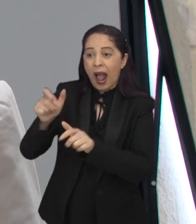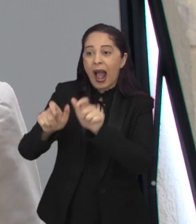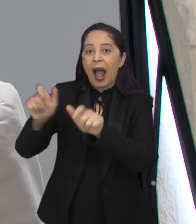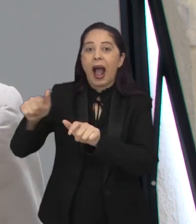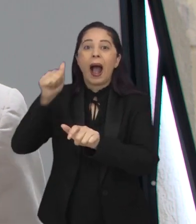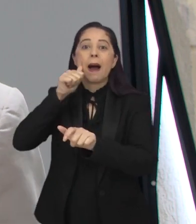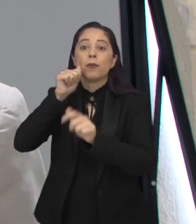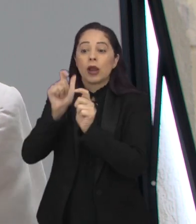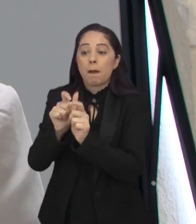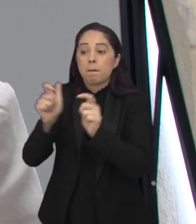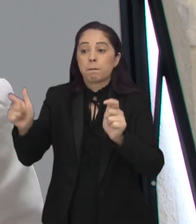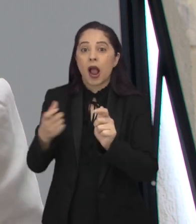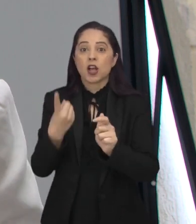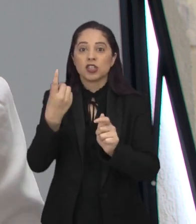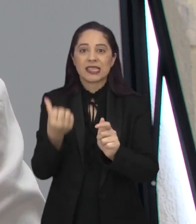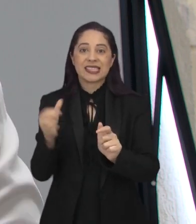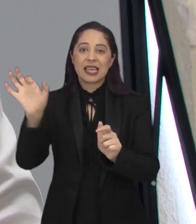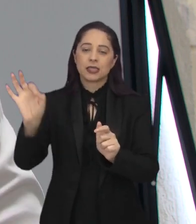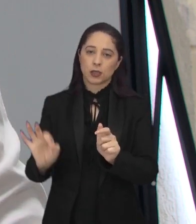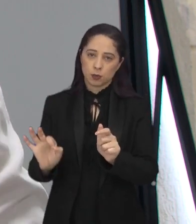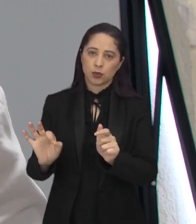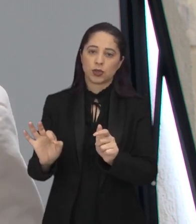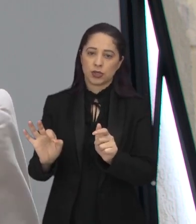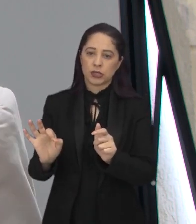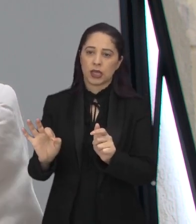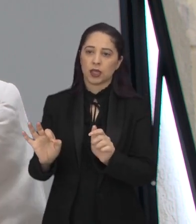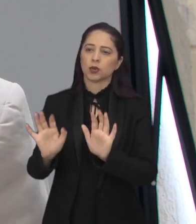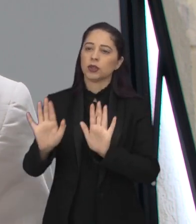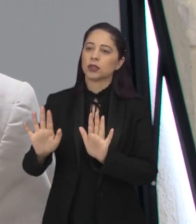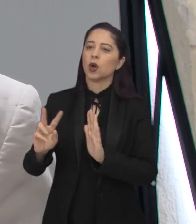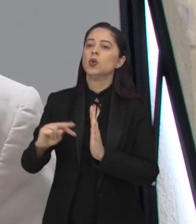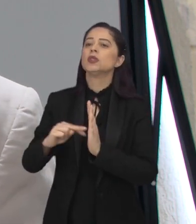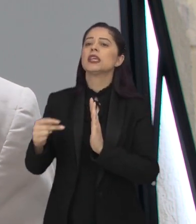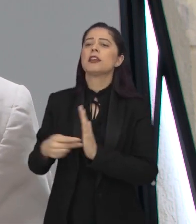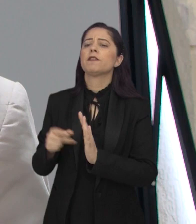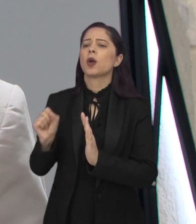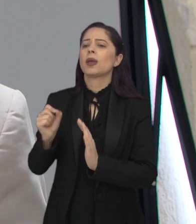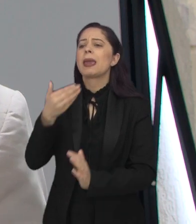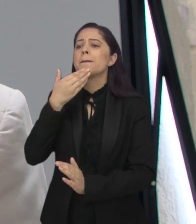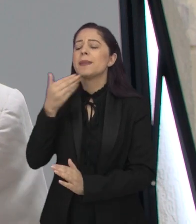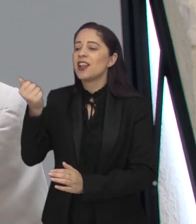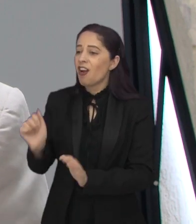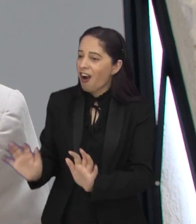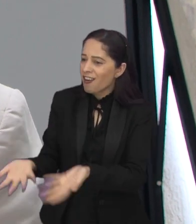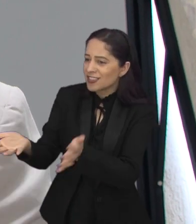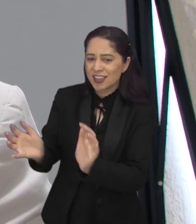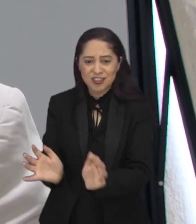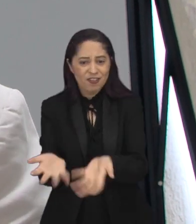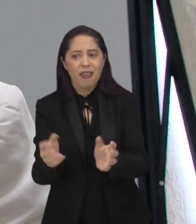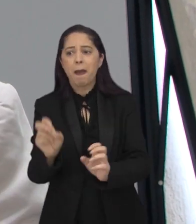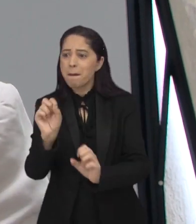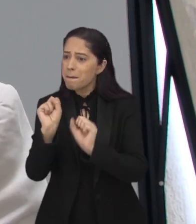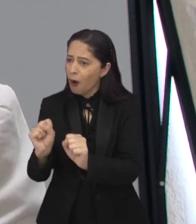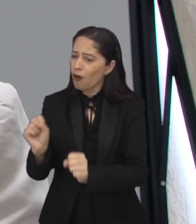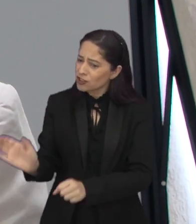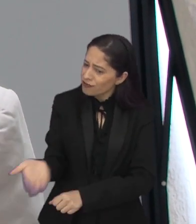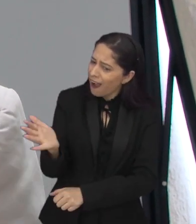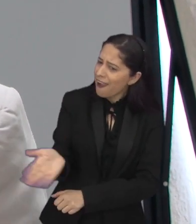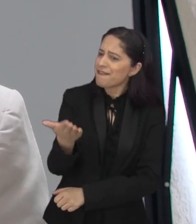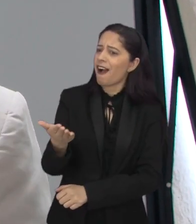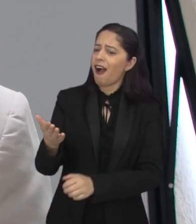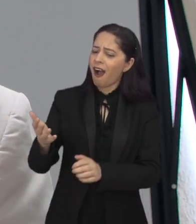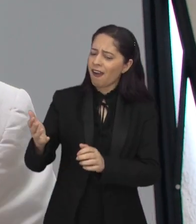feminino aumentou 16%. Então tem todas as somatórias de você incentivar as mulheres a se